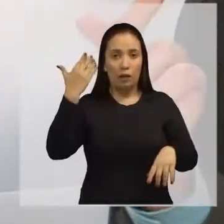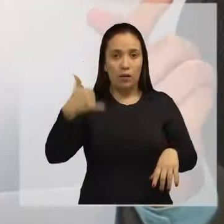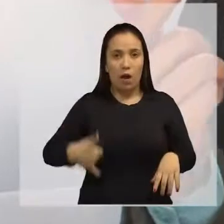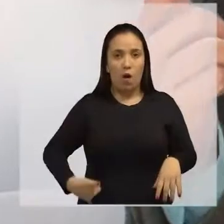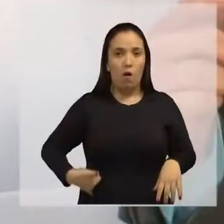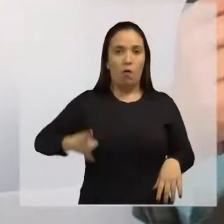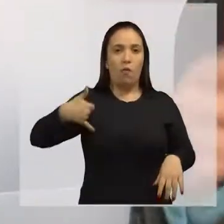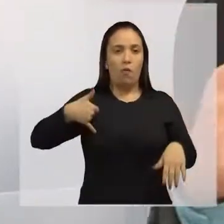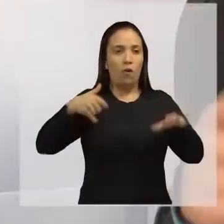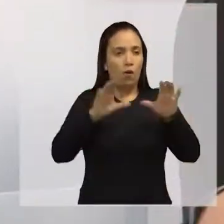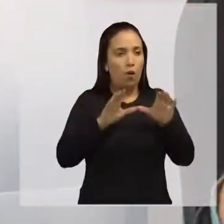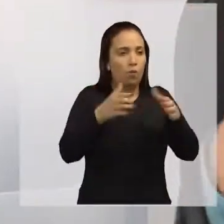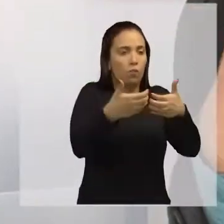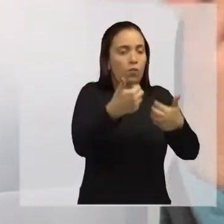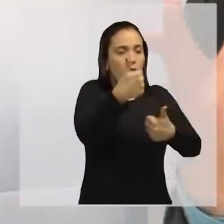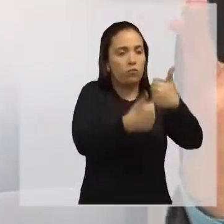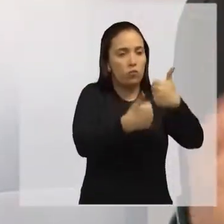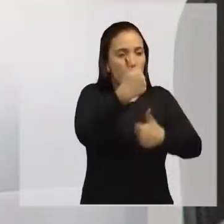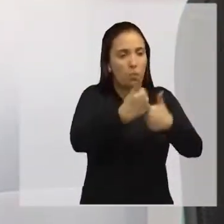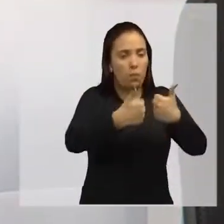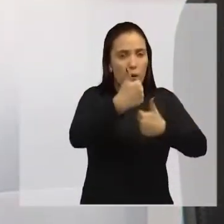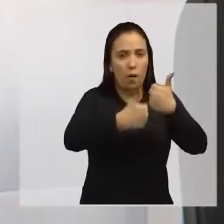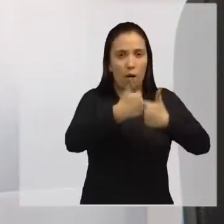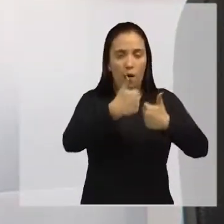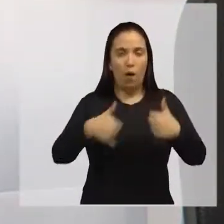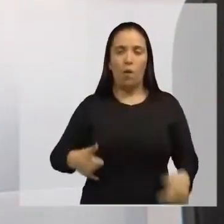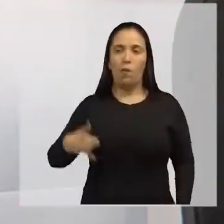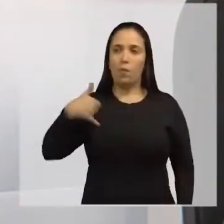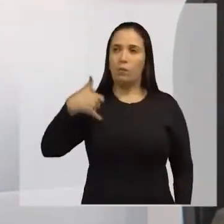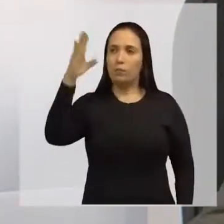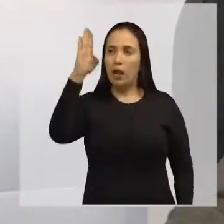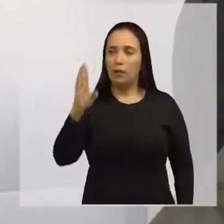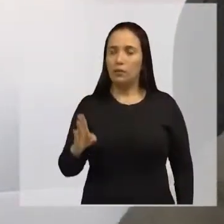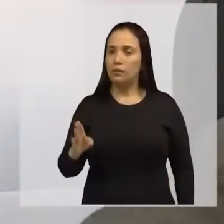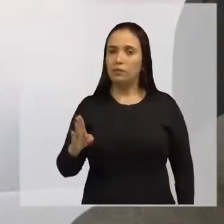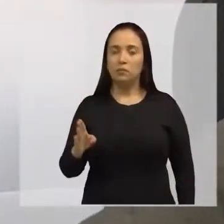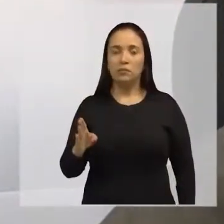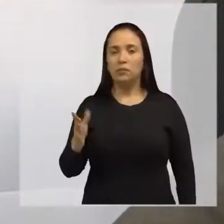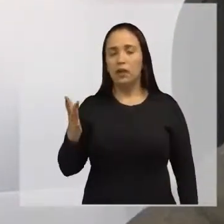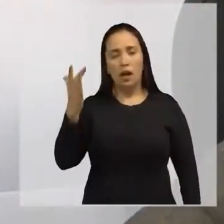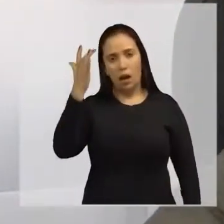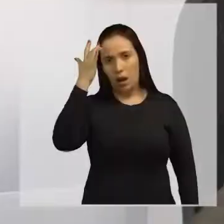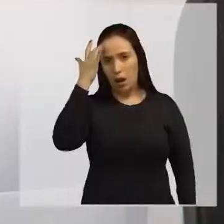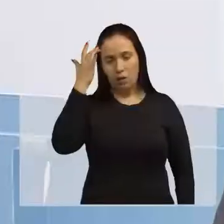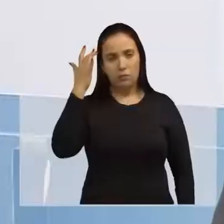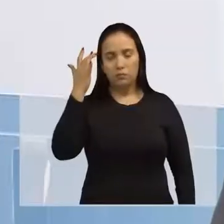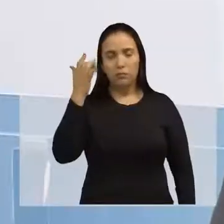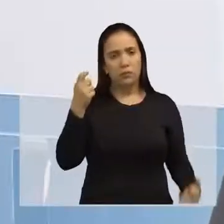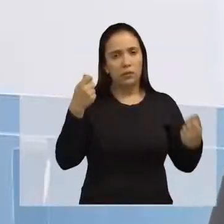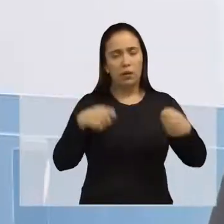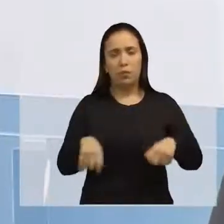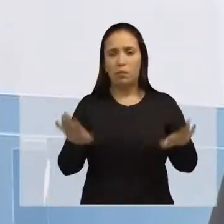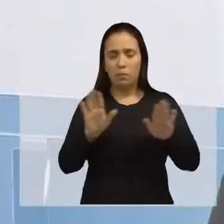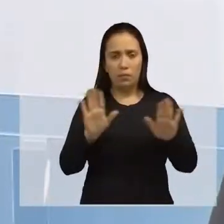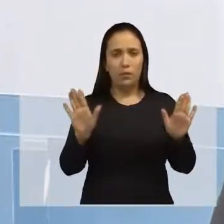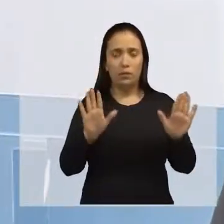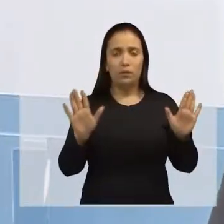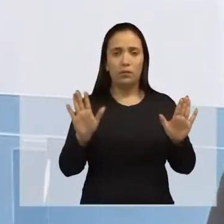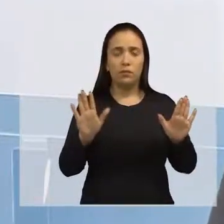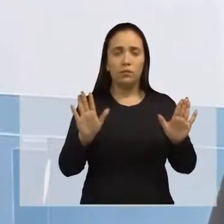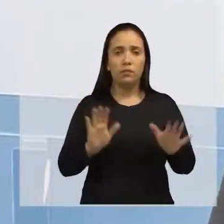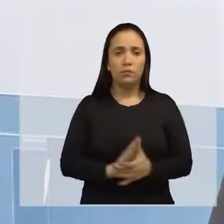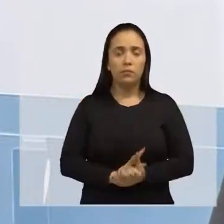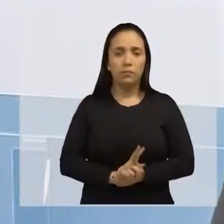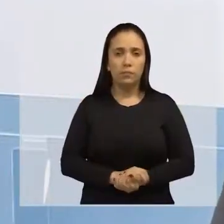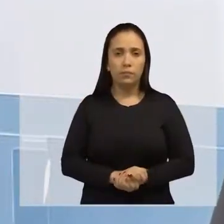discussão que tem que ser feita depois da Copa, porque eu acho que não há mais condições da manutenção da CBF. Mas você acha que eles vão usar, né, Luiz? No ano de